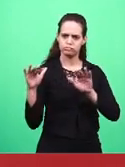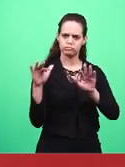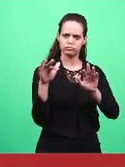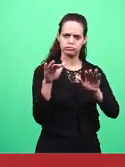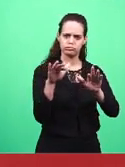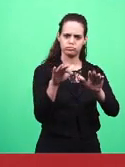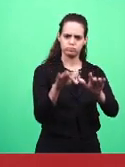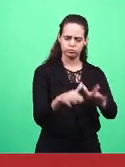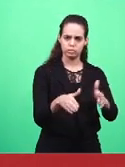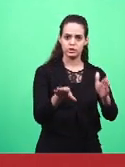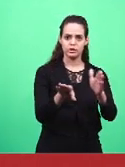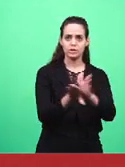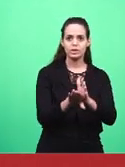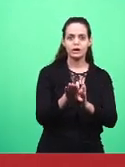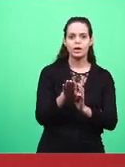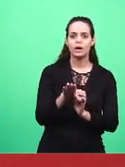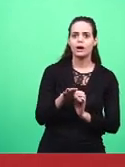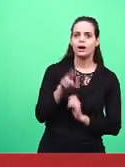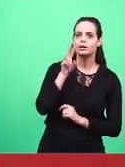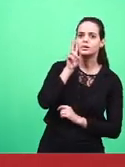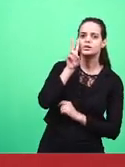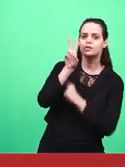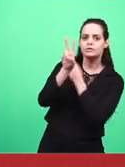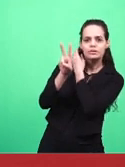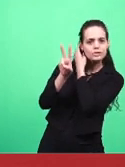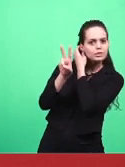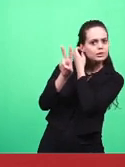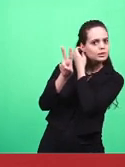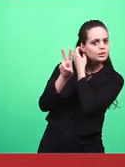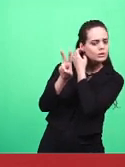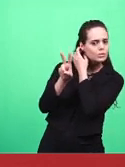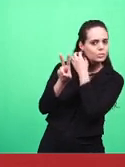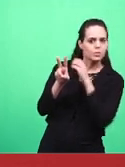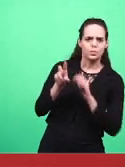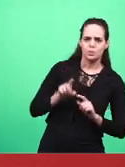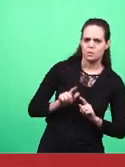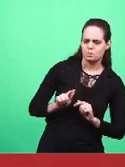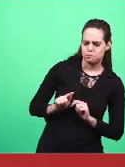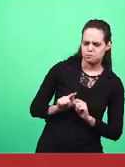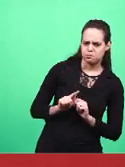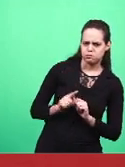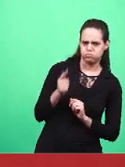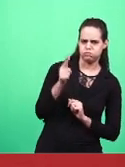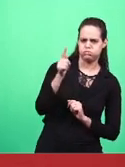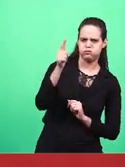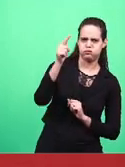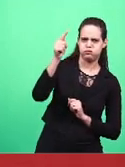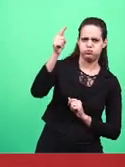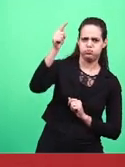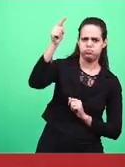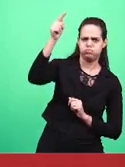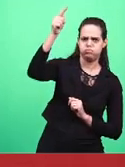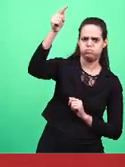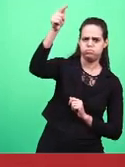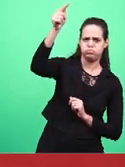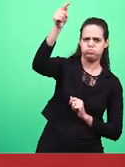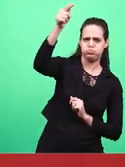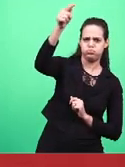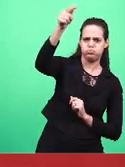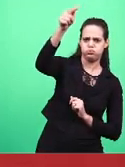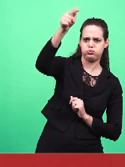1. O que diz? Naquele dia, vamos ler comigo? Naquele dia, Deus,